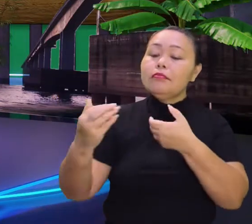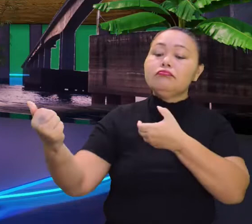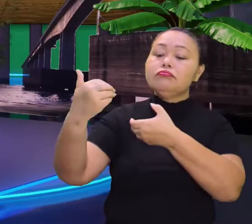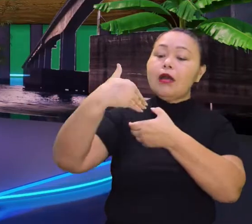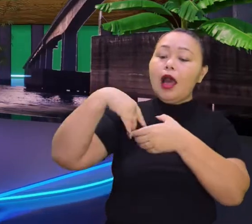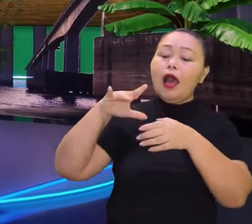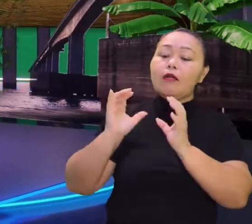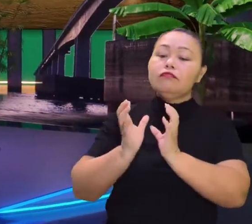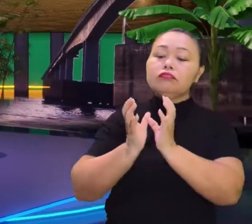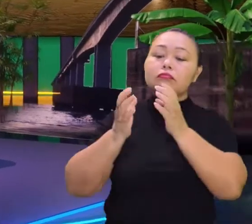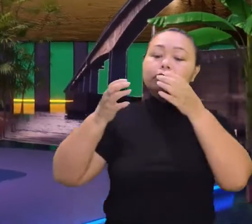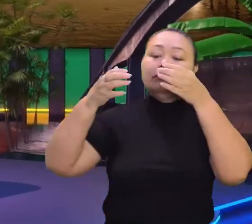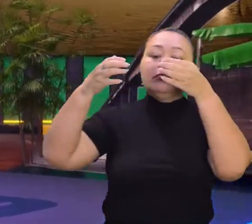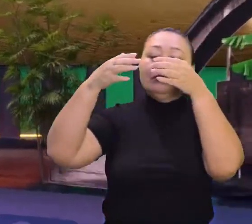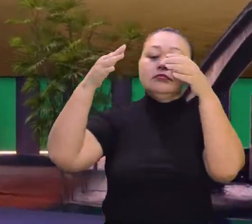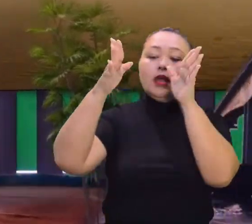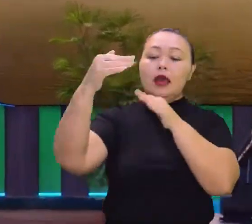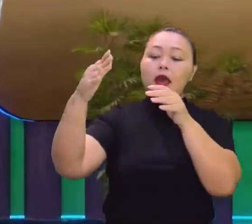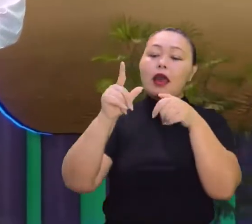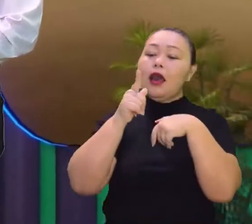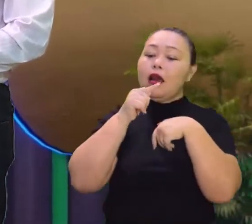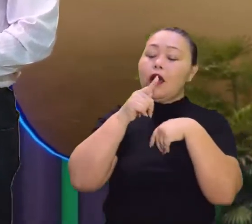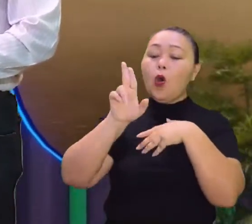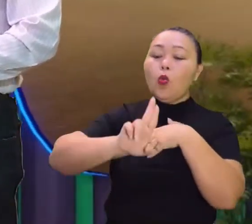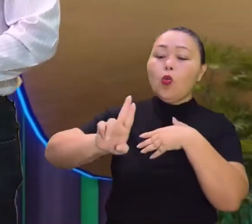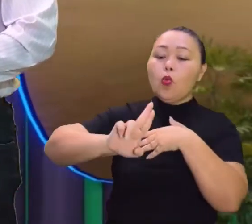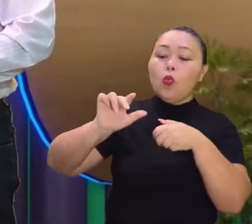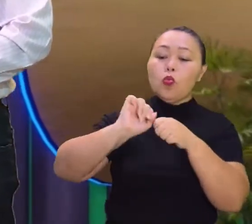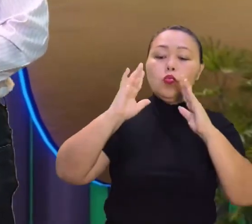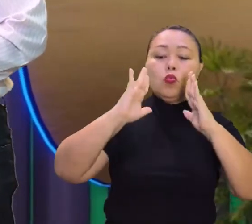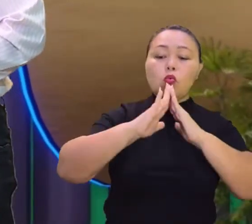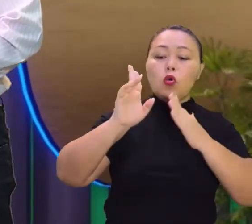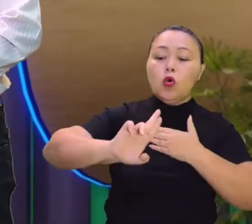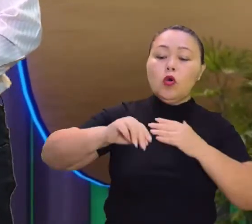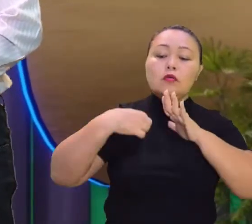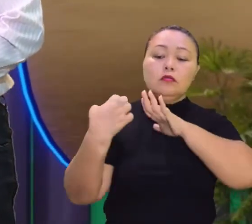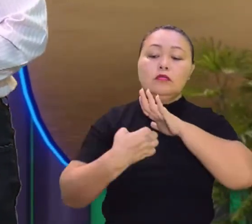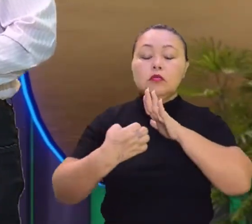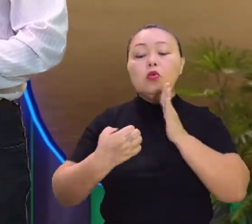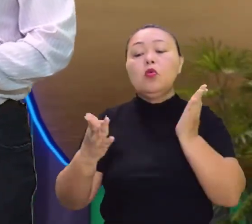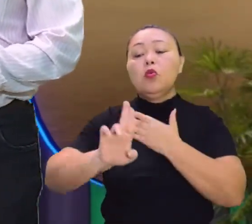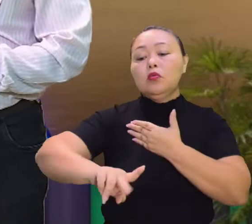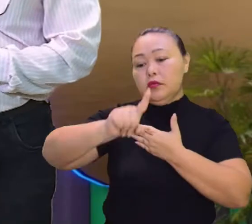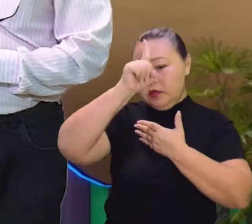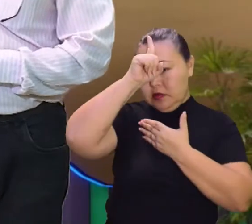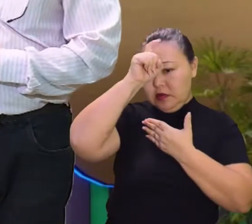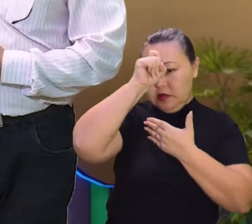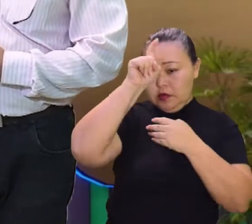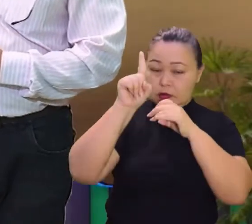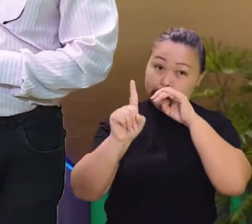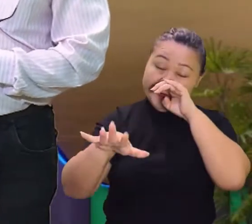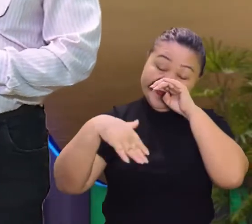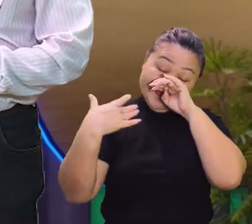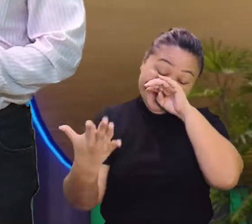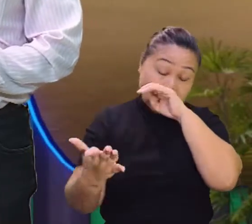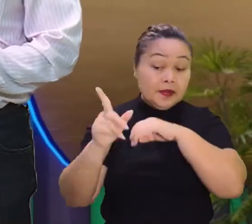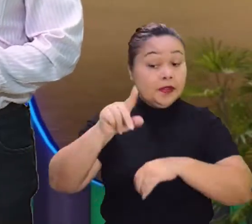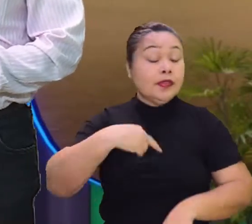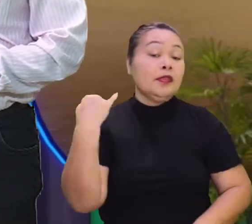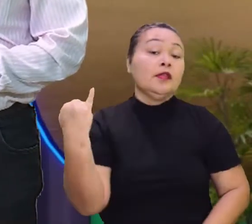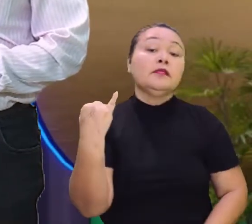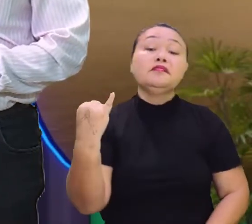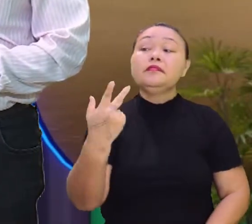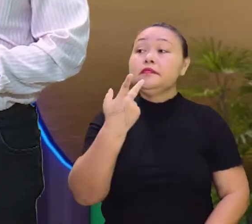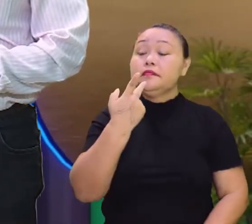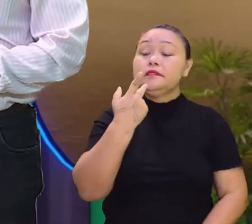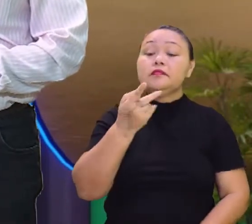das casas, também, das cidades. Uso doméstico, industrial. Dos hospitais. Exatamente. Então, é muito